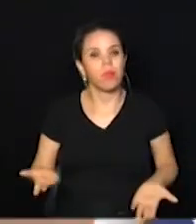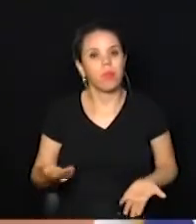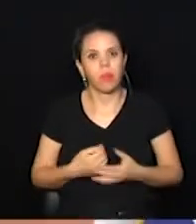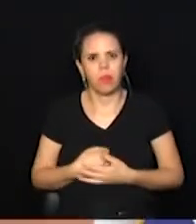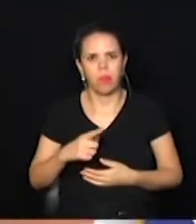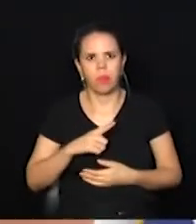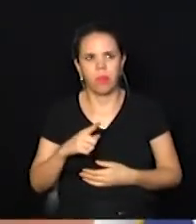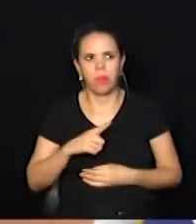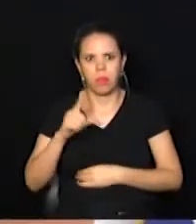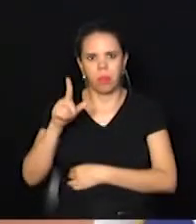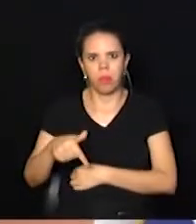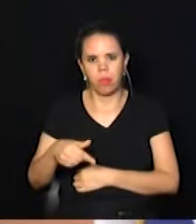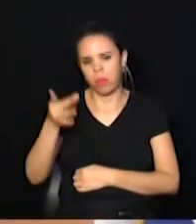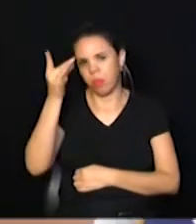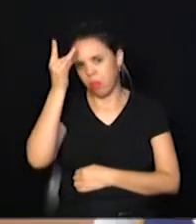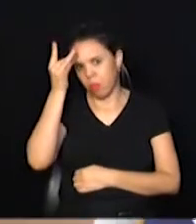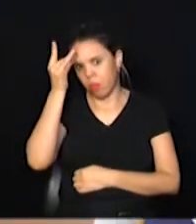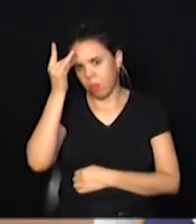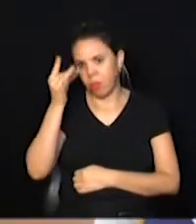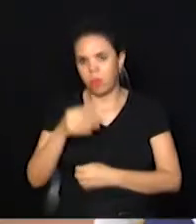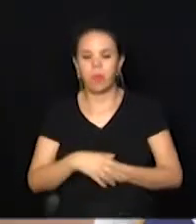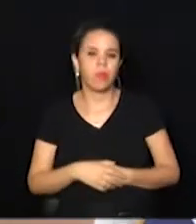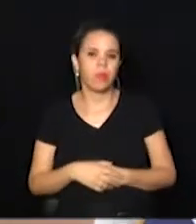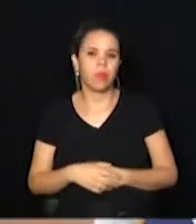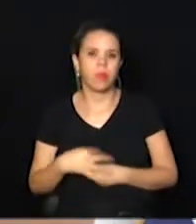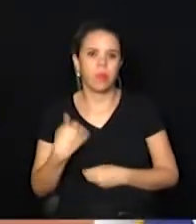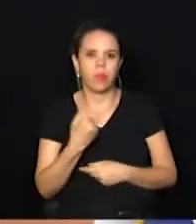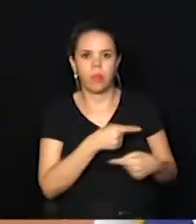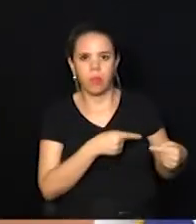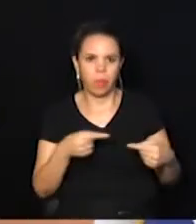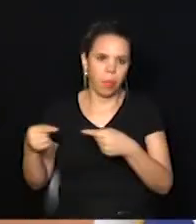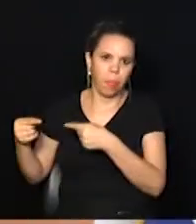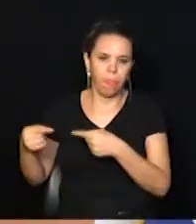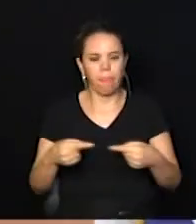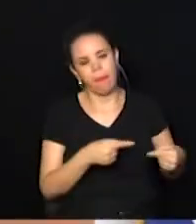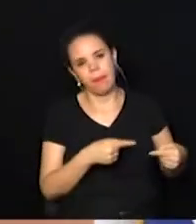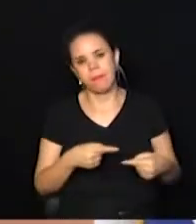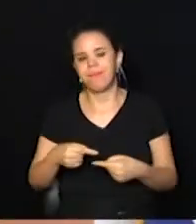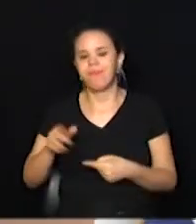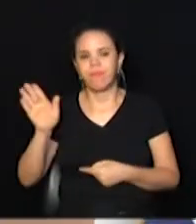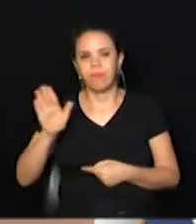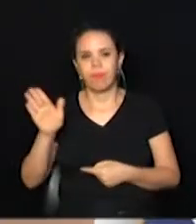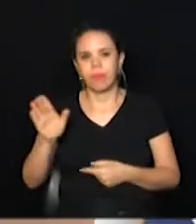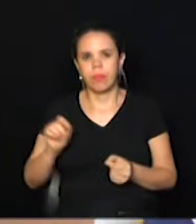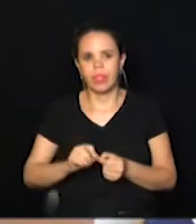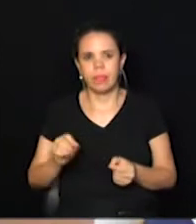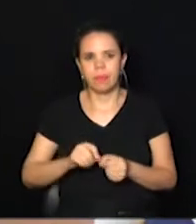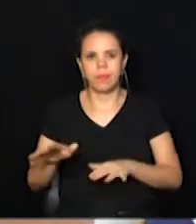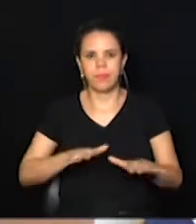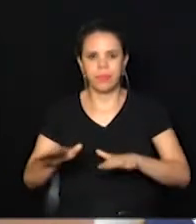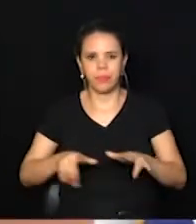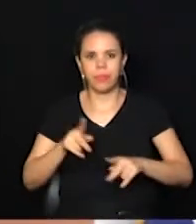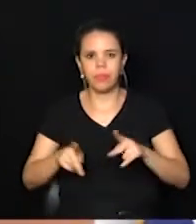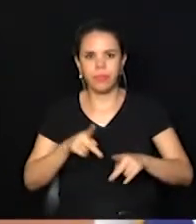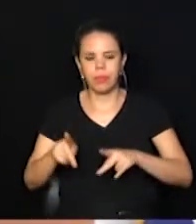temos que ter isso como lição. Nós disputamos eleição, nós fazendo movimento popular,